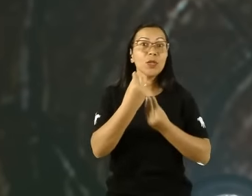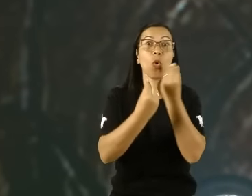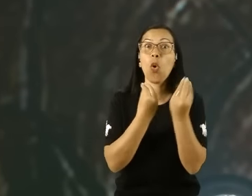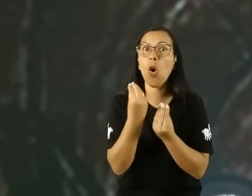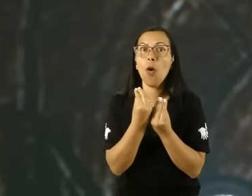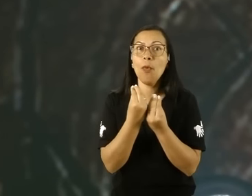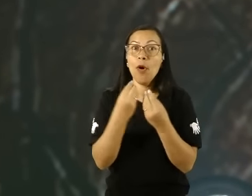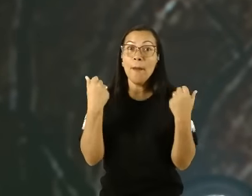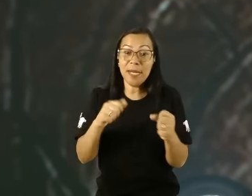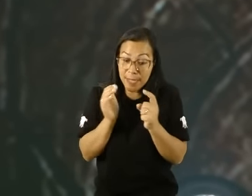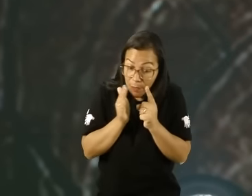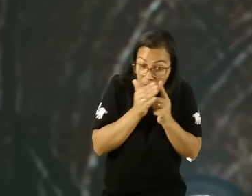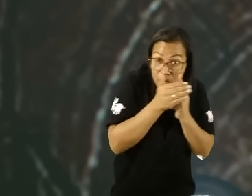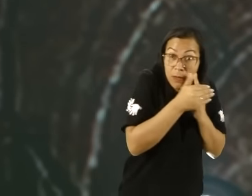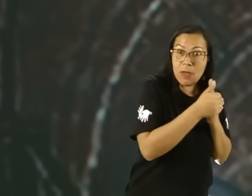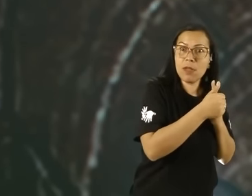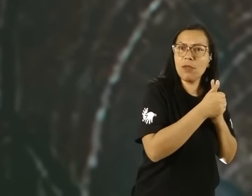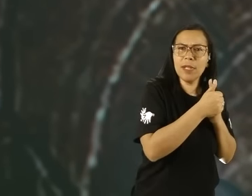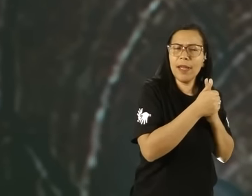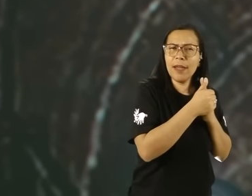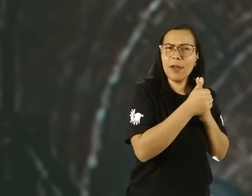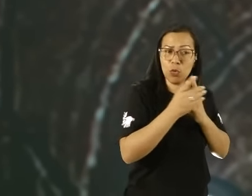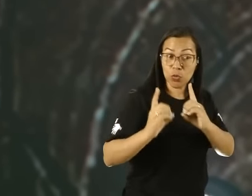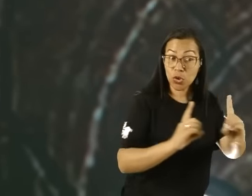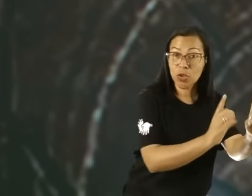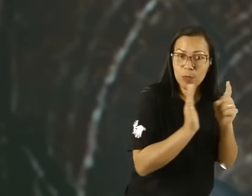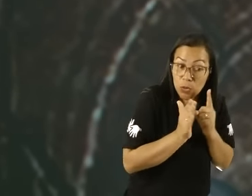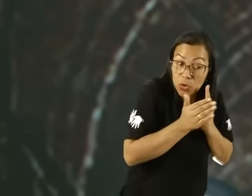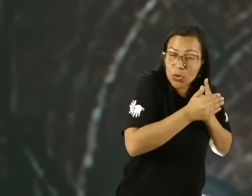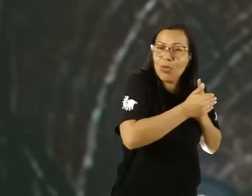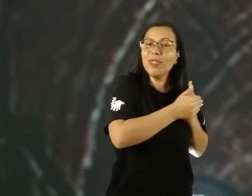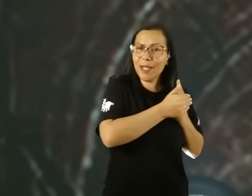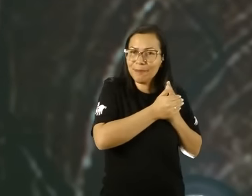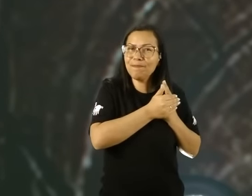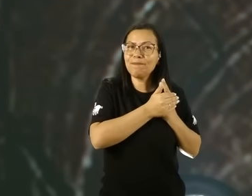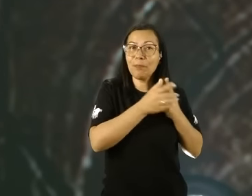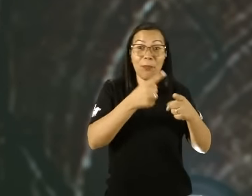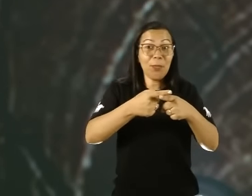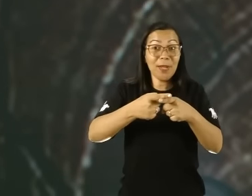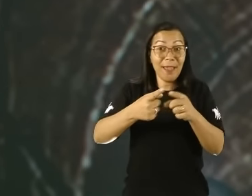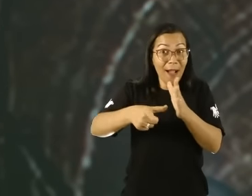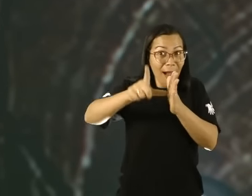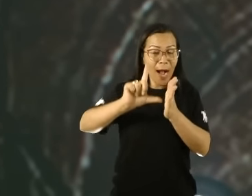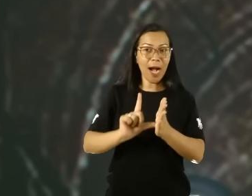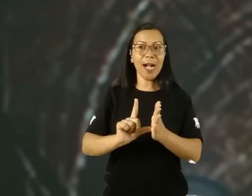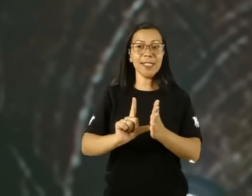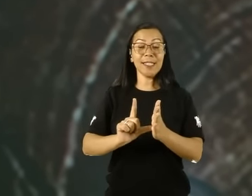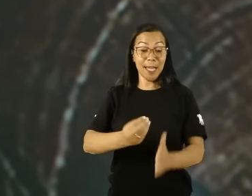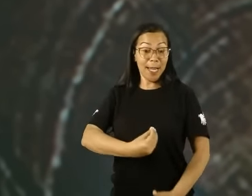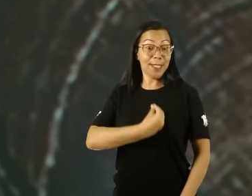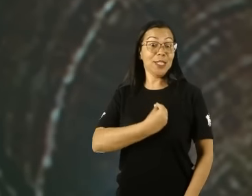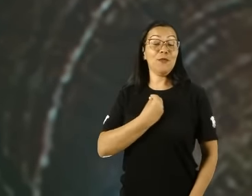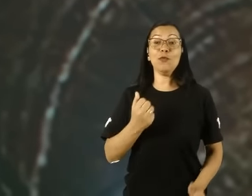é popstar, eu agora estou do lado do Cristo que está morto numa cruz. E agora todo mundo vai ser preso. E agora